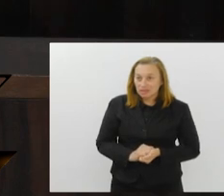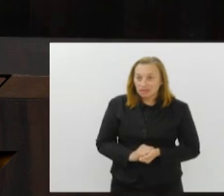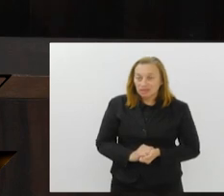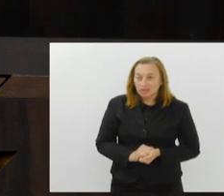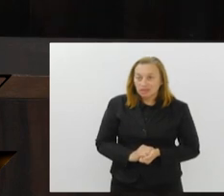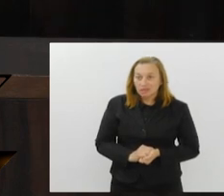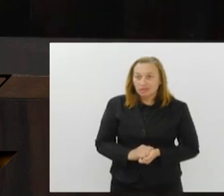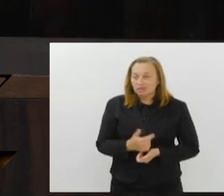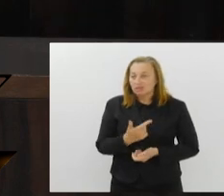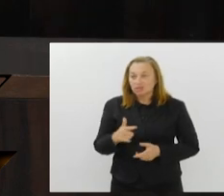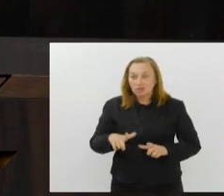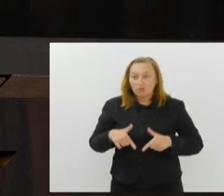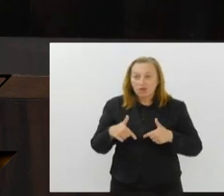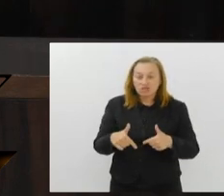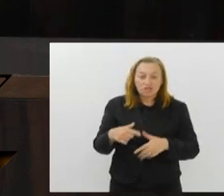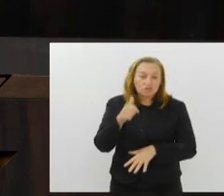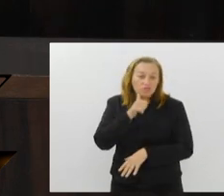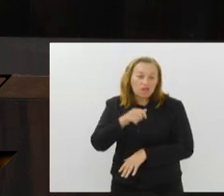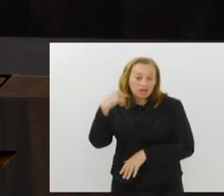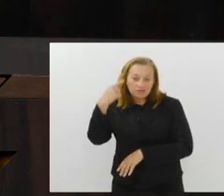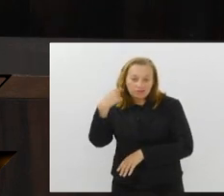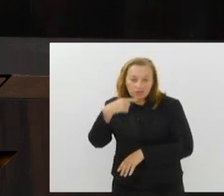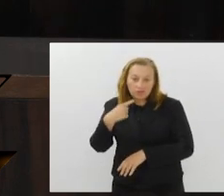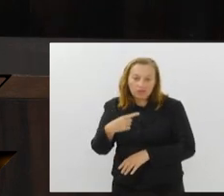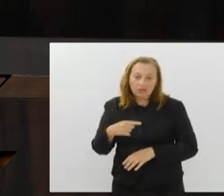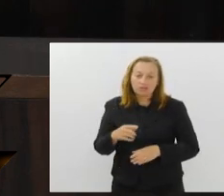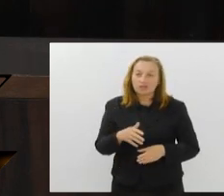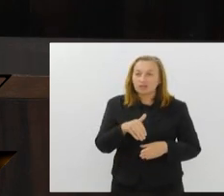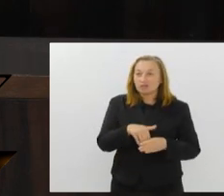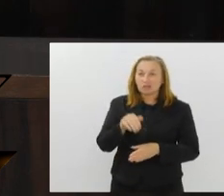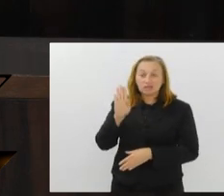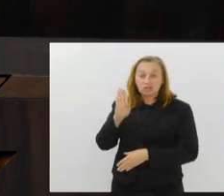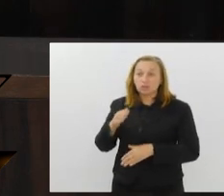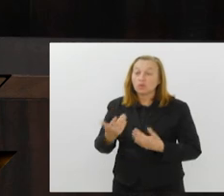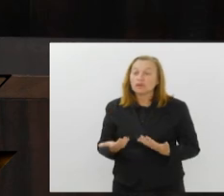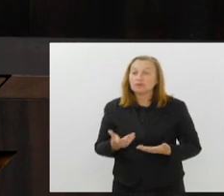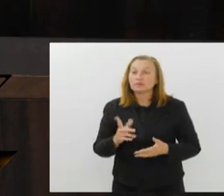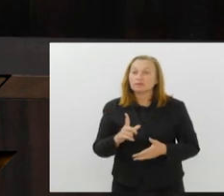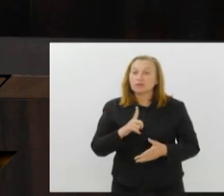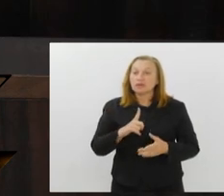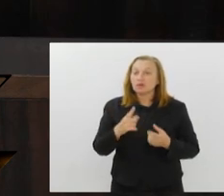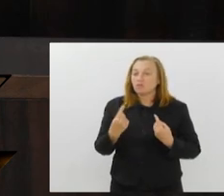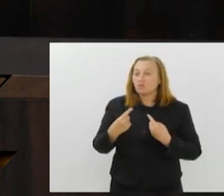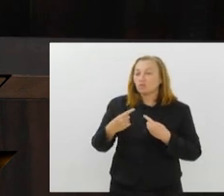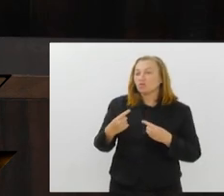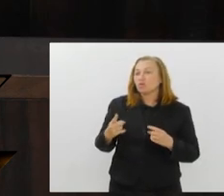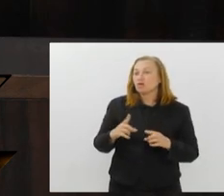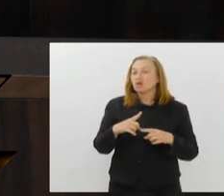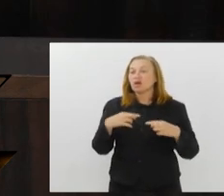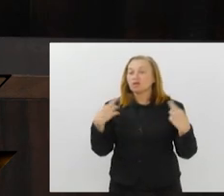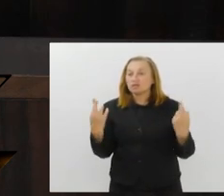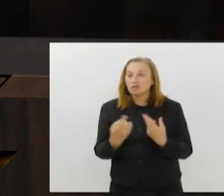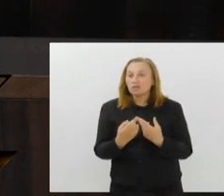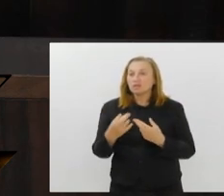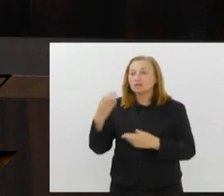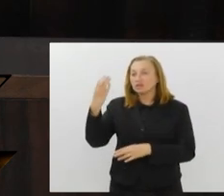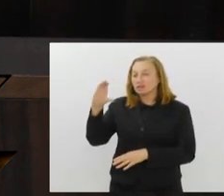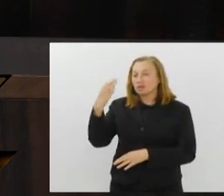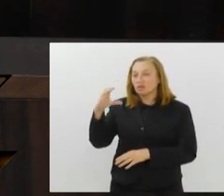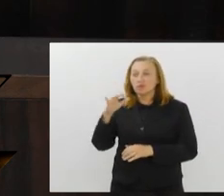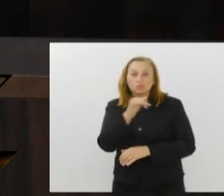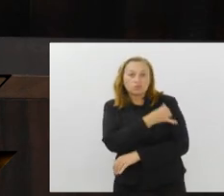das mulheres advogadas tem lançamento de candidatura tem encontro em Niterói encontro no rio então houve